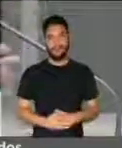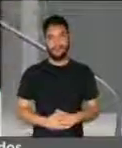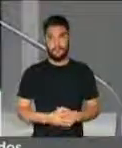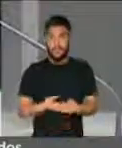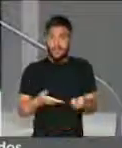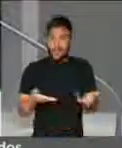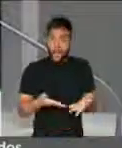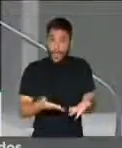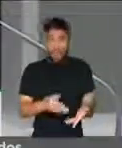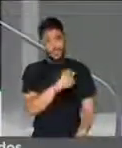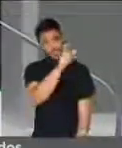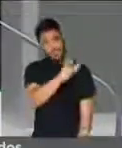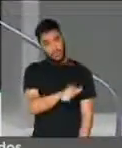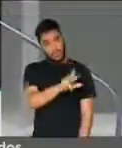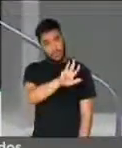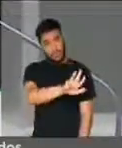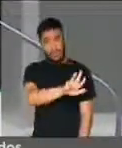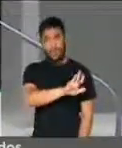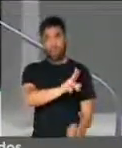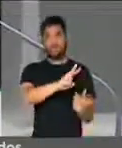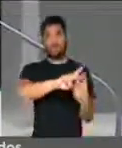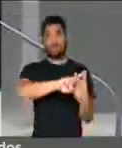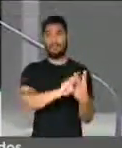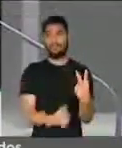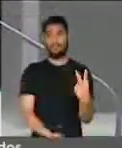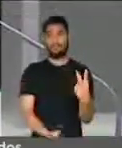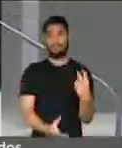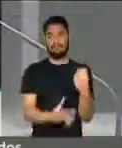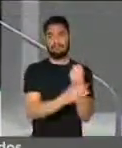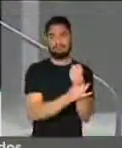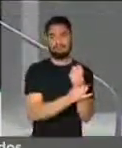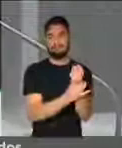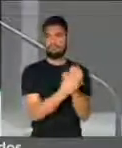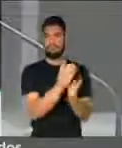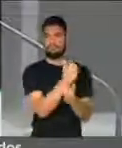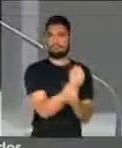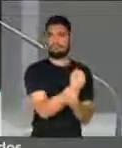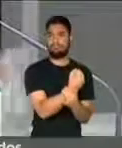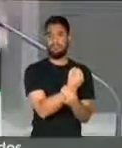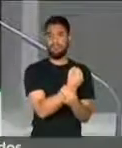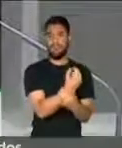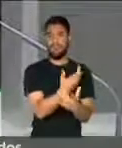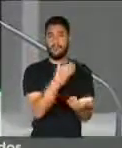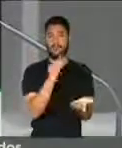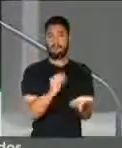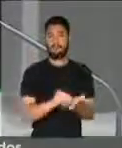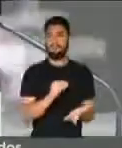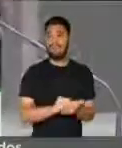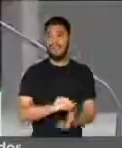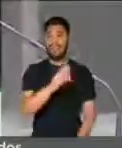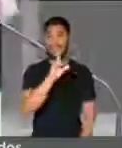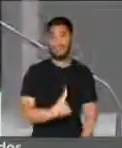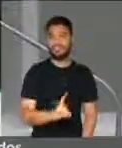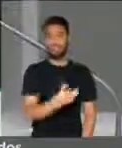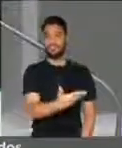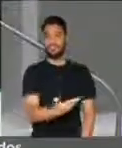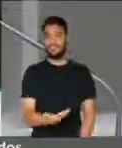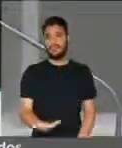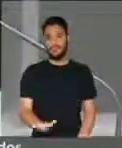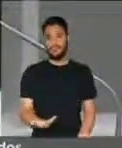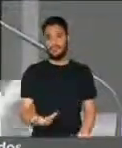que hoje está preso com algemas por falta de direitos e está preso